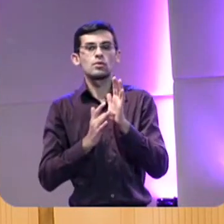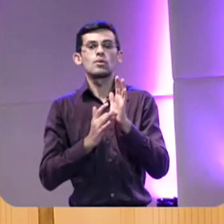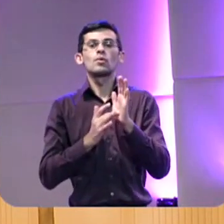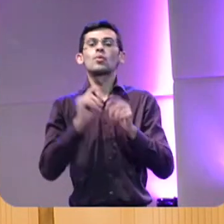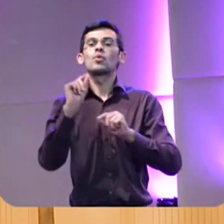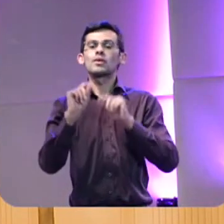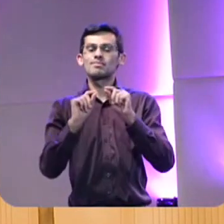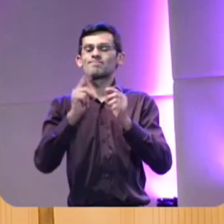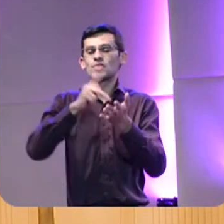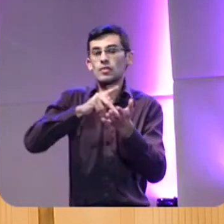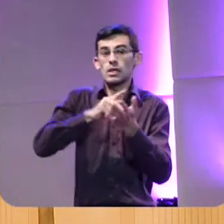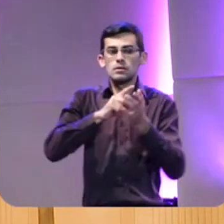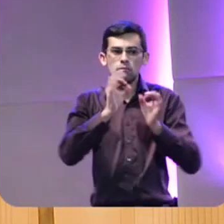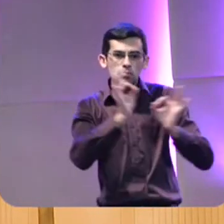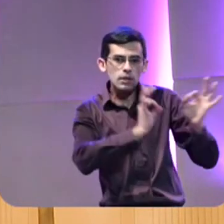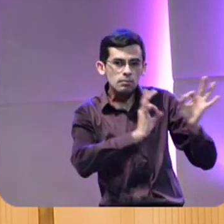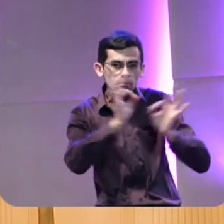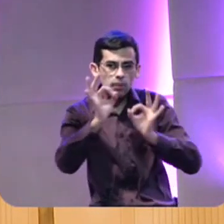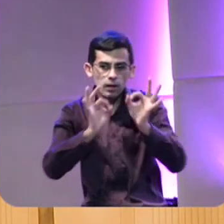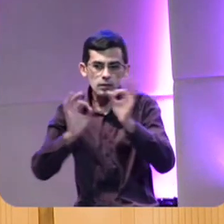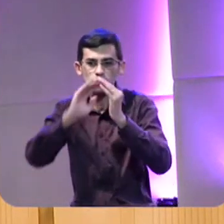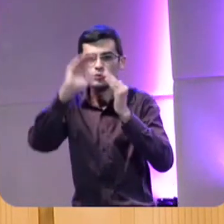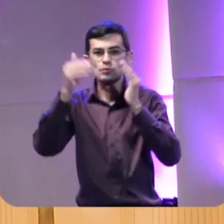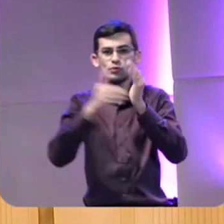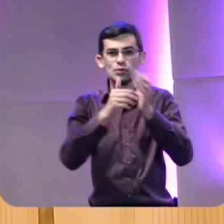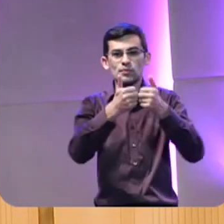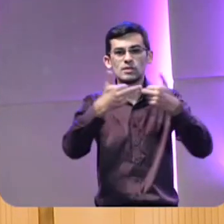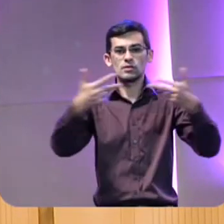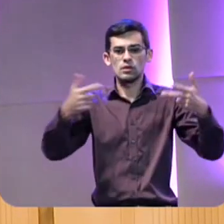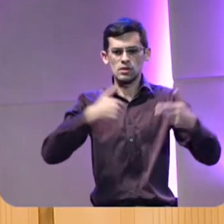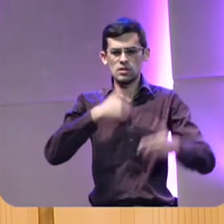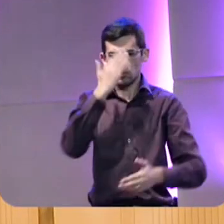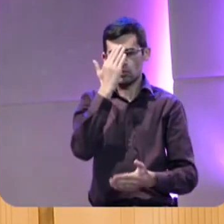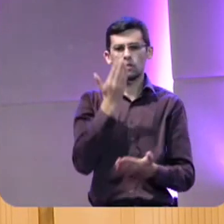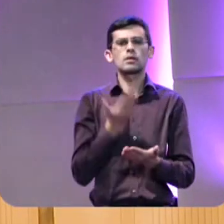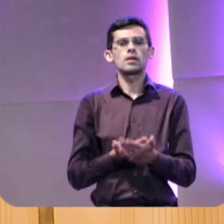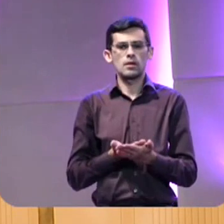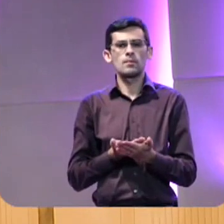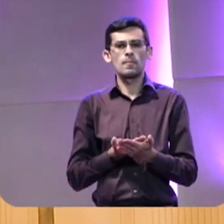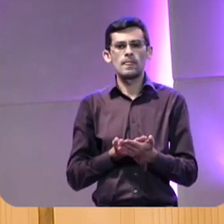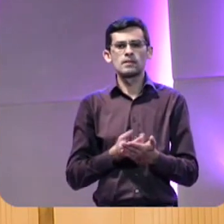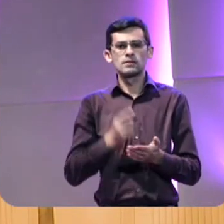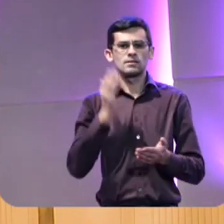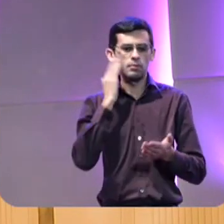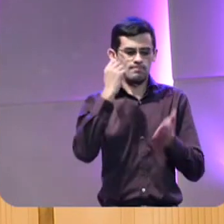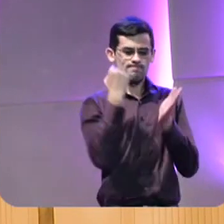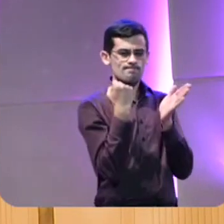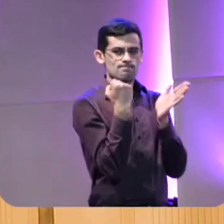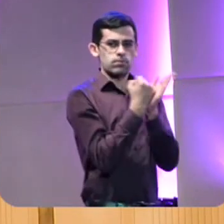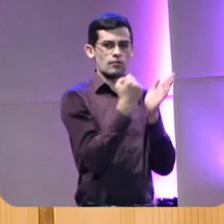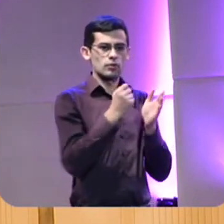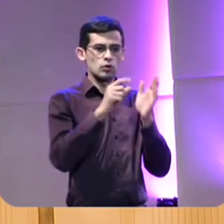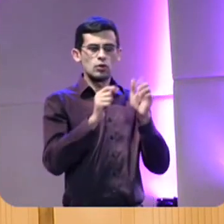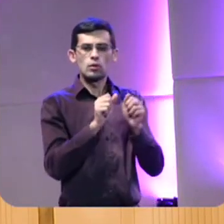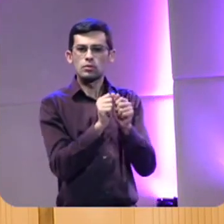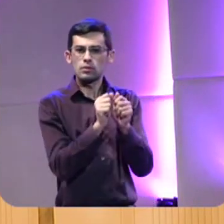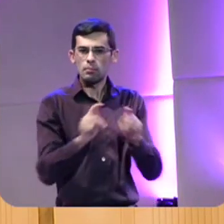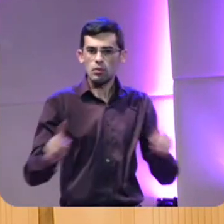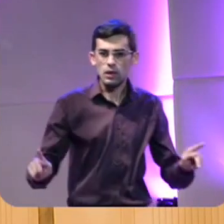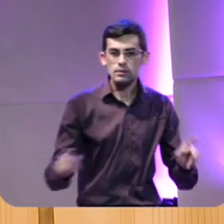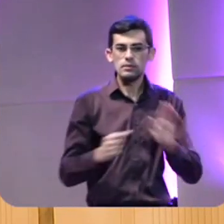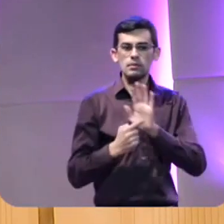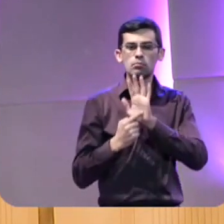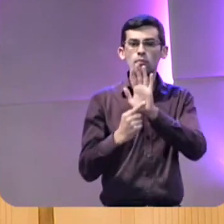sinais, eles vão preparando todas as coisas. E eu creio que os selos que estão lá no livro do Apocalipse revelam as